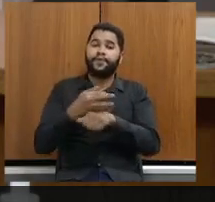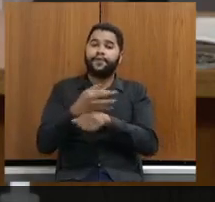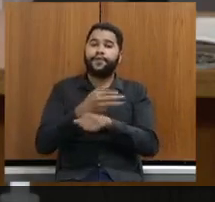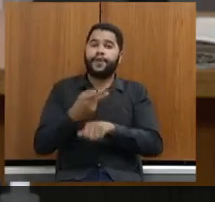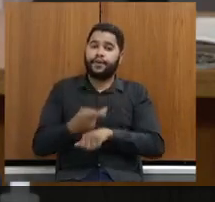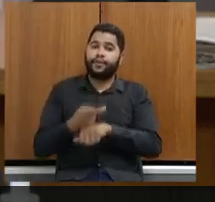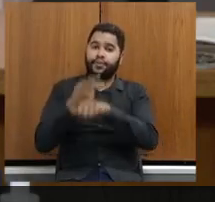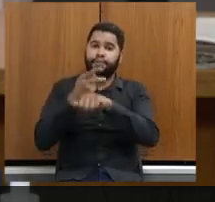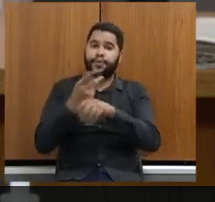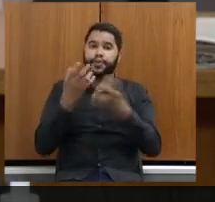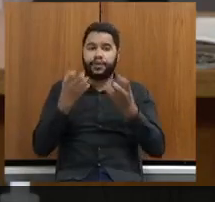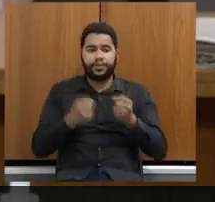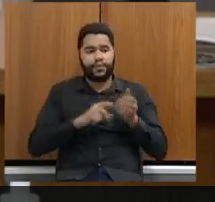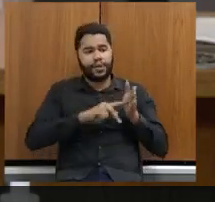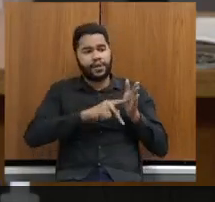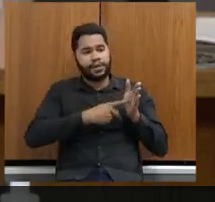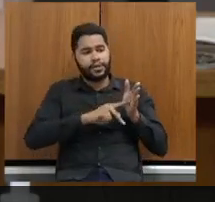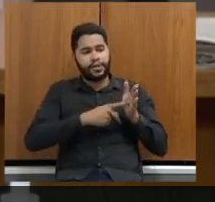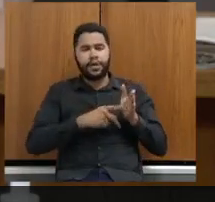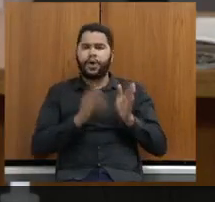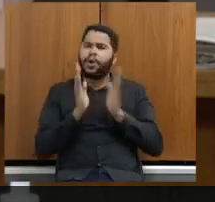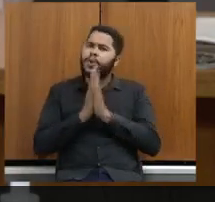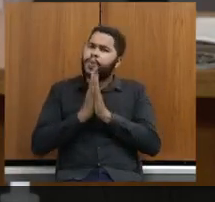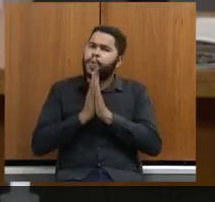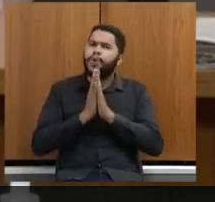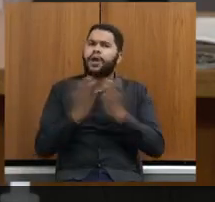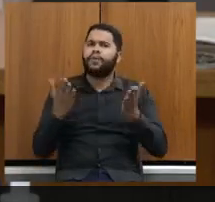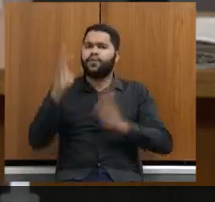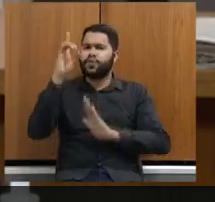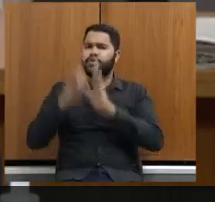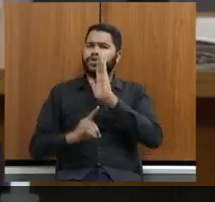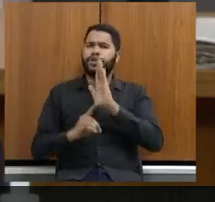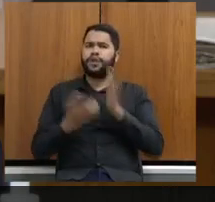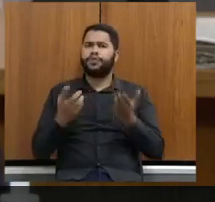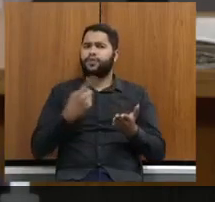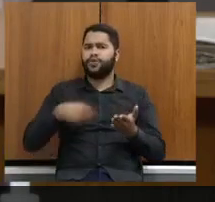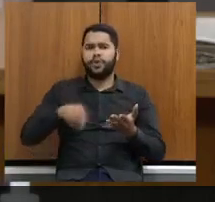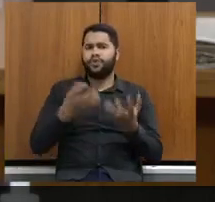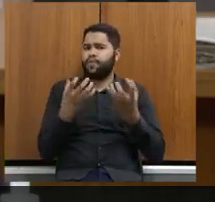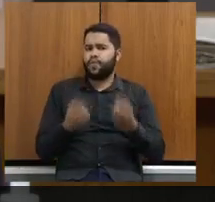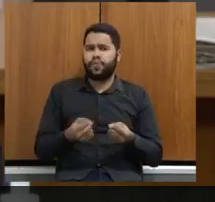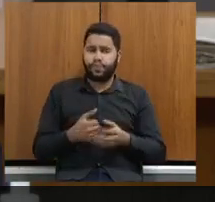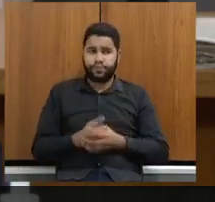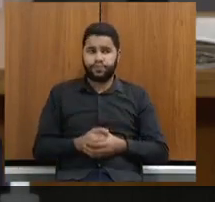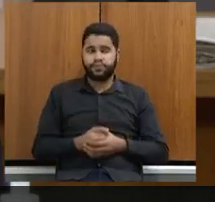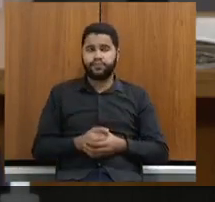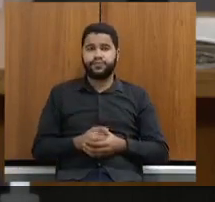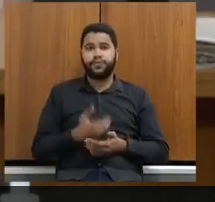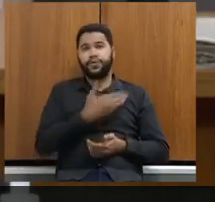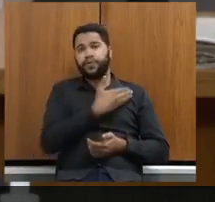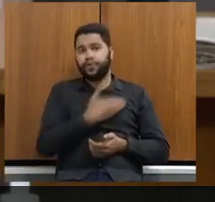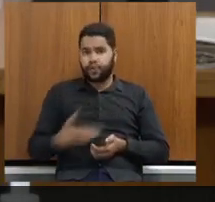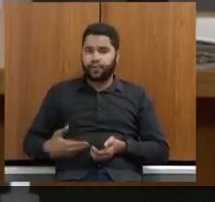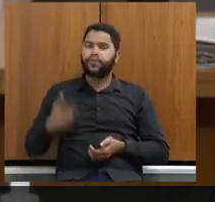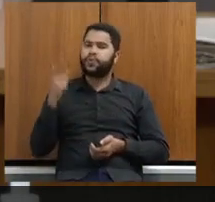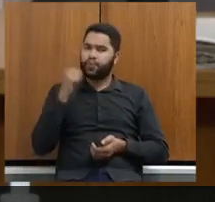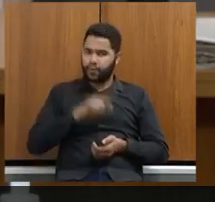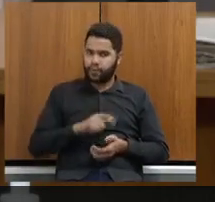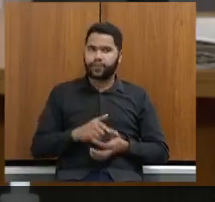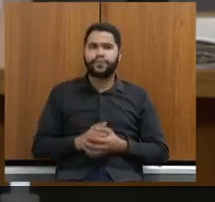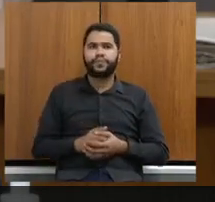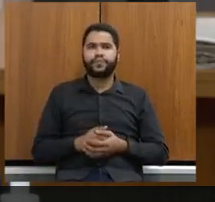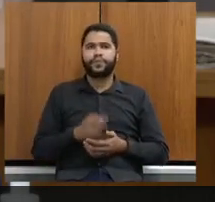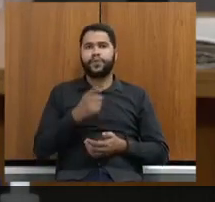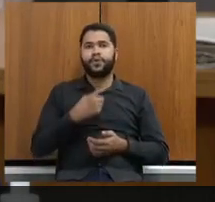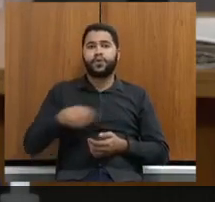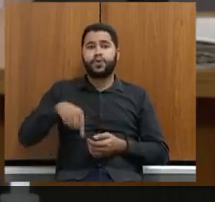eu recebi o sindicato que você sabe imploravam basicamente por um direito seu que eu recebi férias-prêmio e o governo conseguiu fazer isso